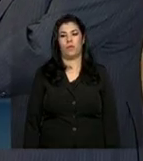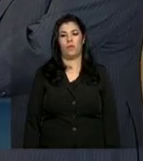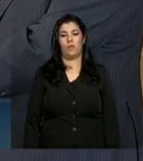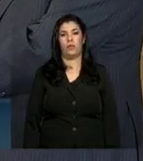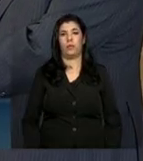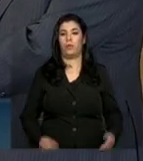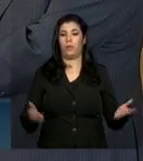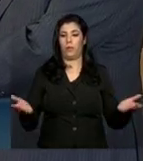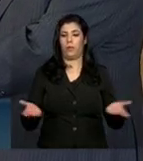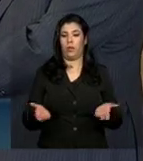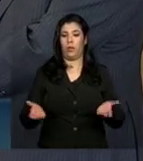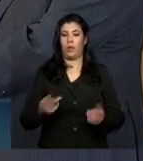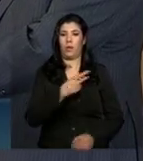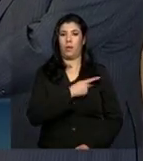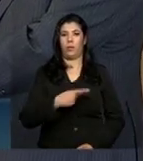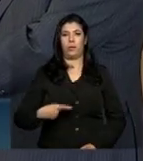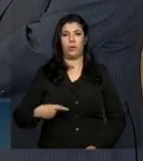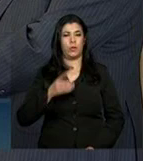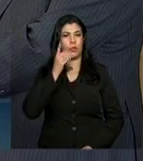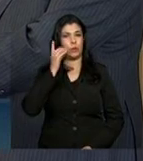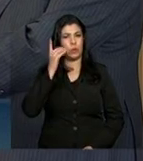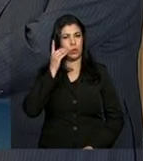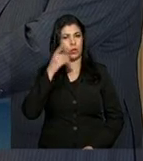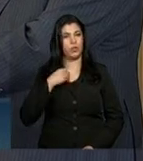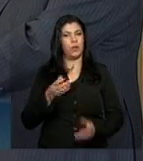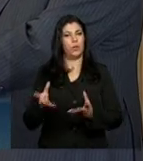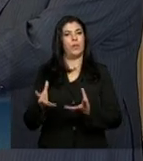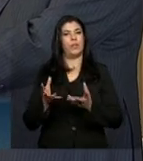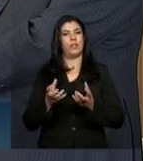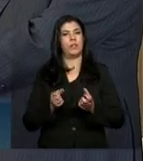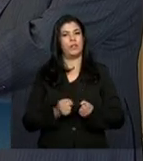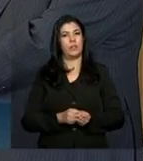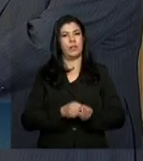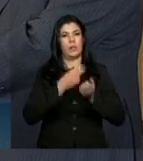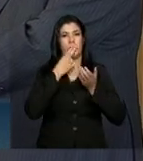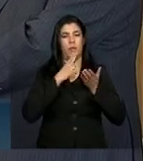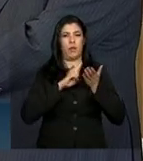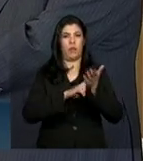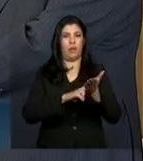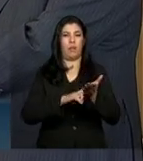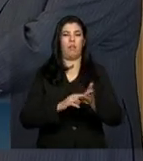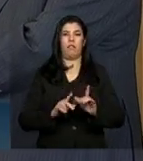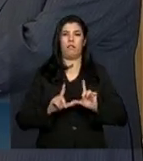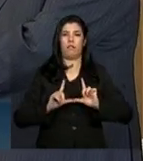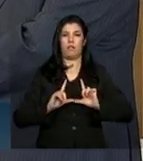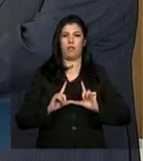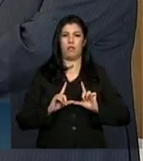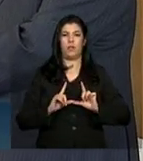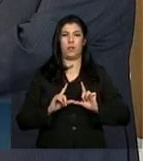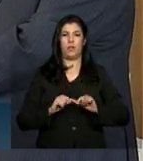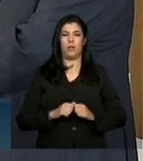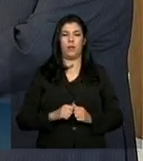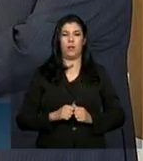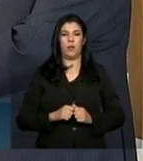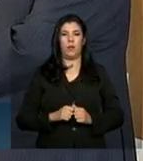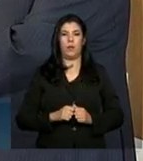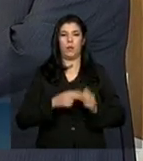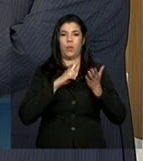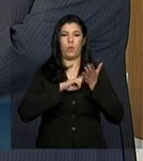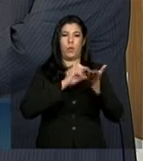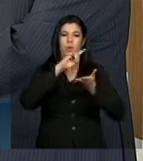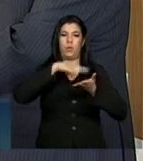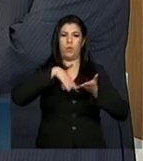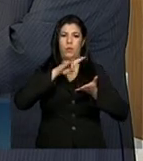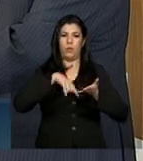Então, neste momento, a presidenta Dilma Rousseff recebe a carta credencial do embaixador da Turquia. Lembrando que